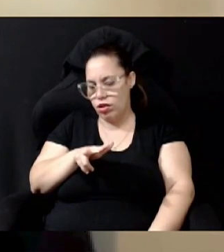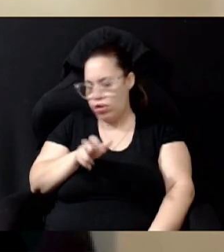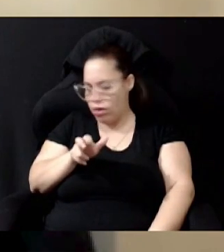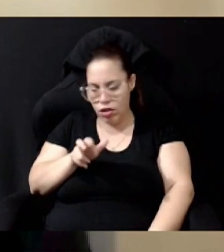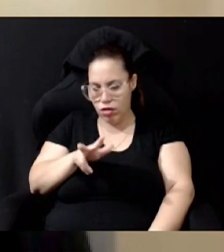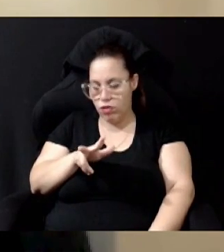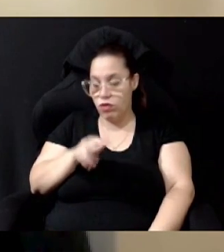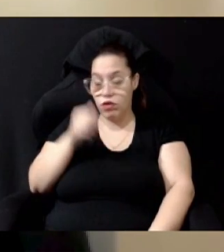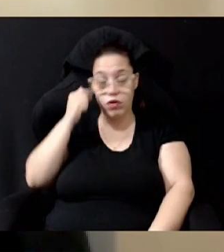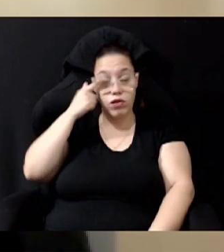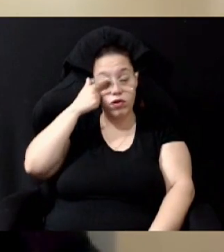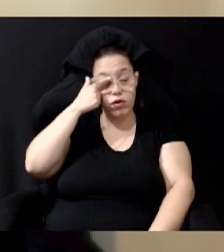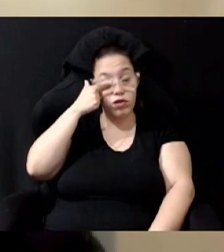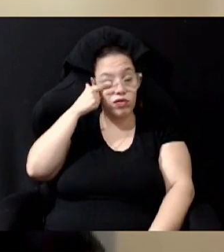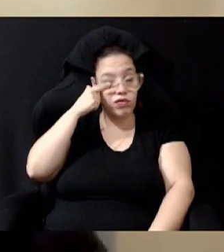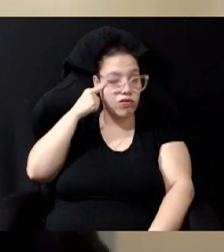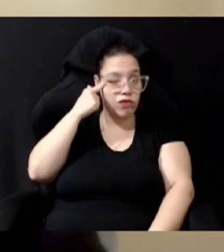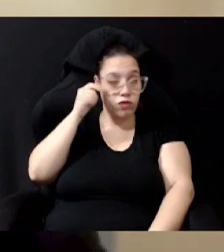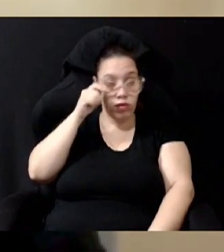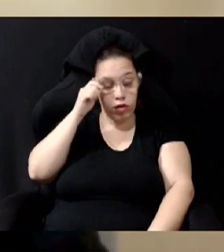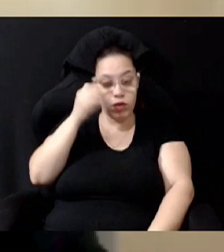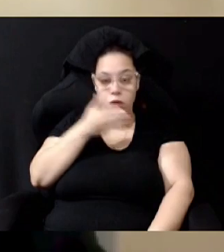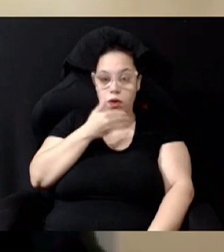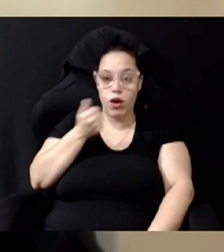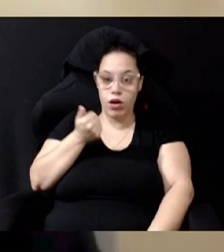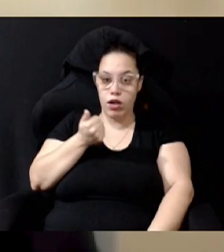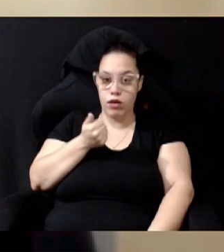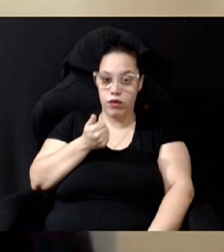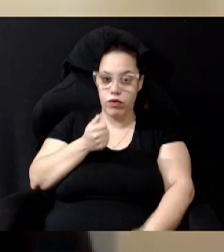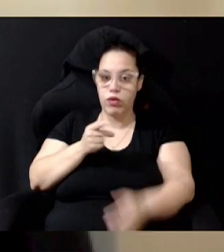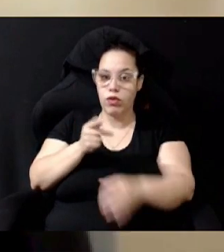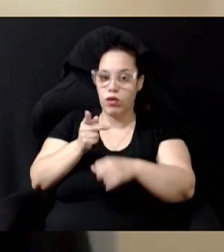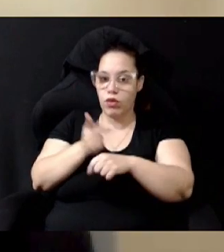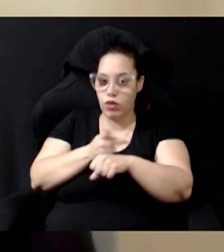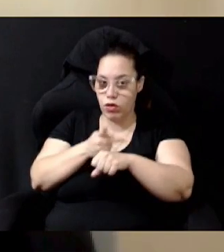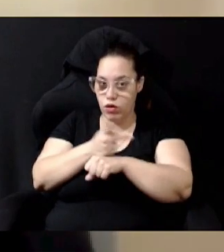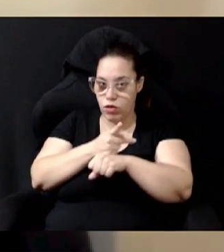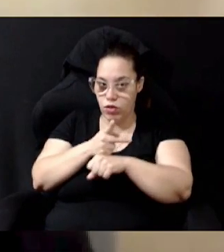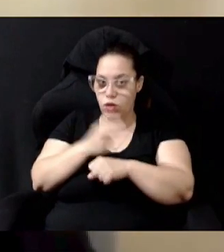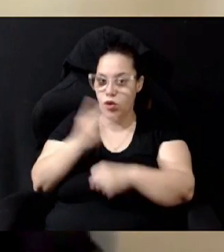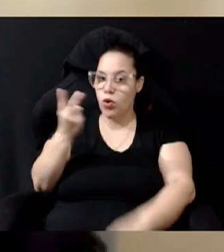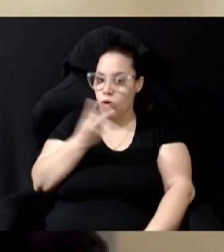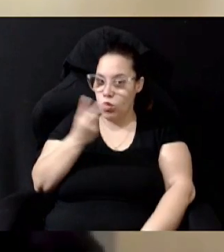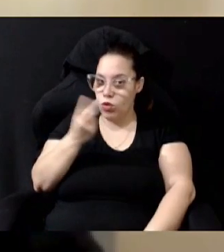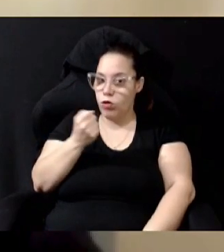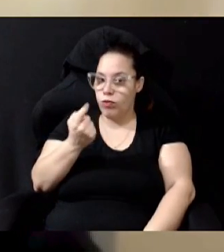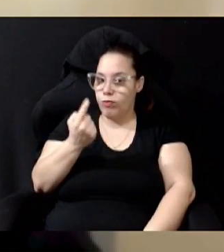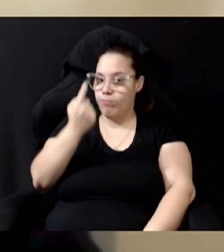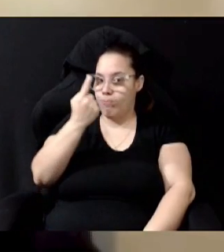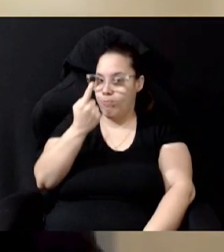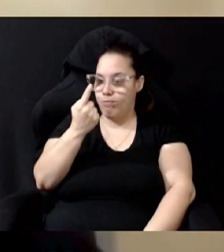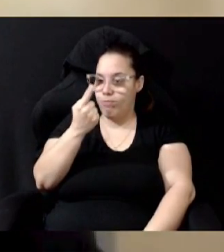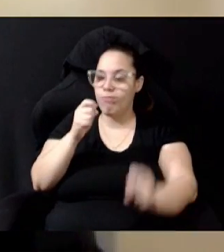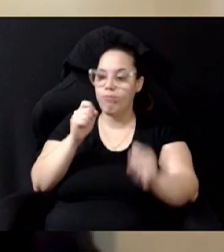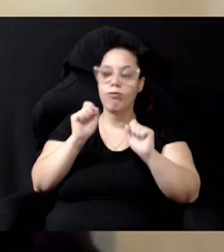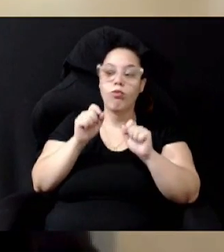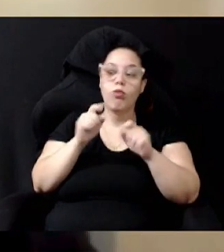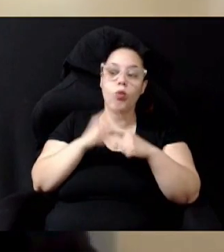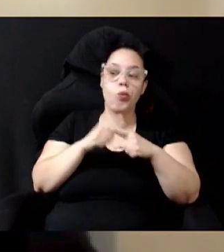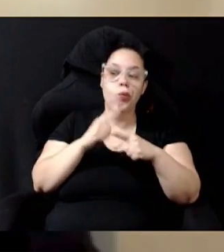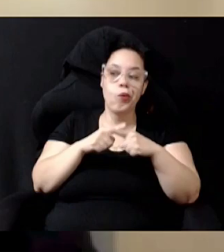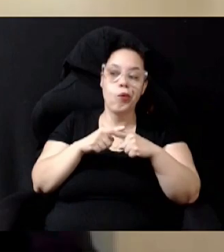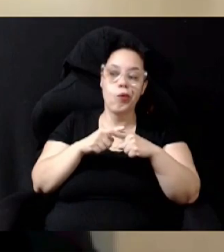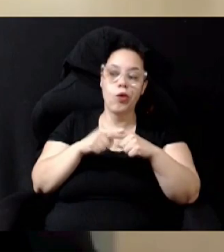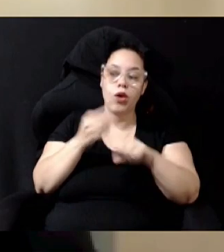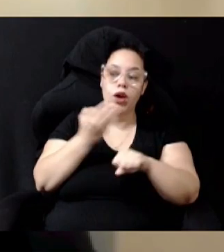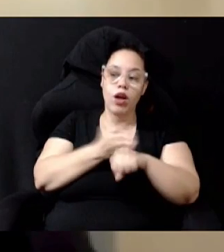movimento para poder sentir melhora. Deve procurar pelos dois motivos. Primeiro motivo, se a pessoa trata a